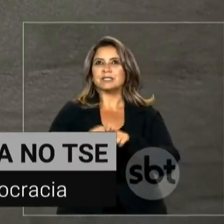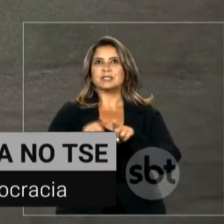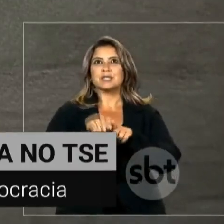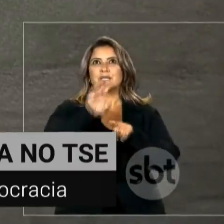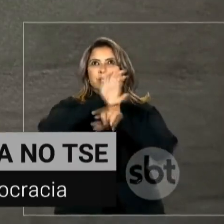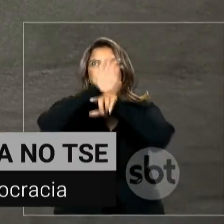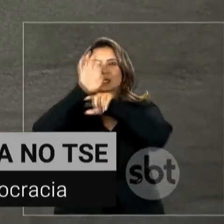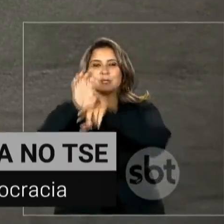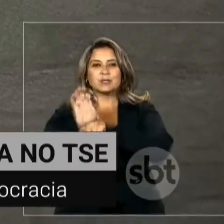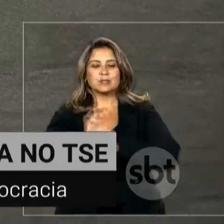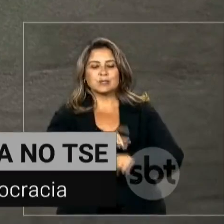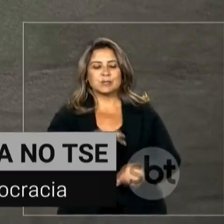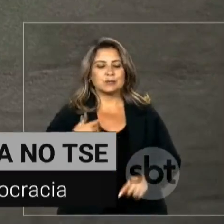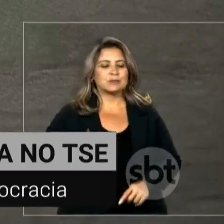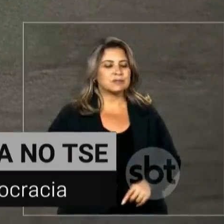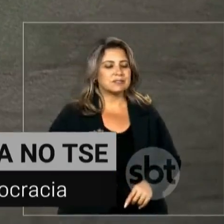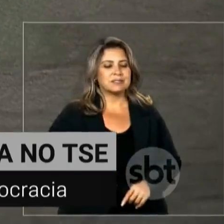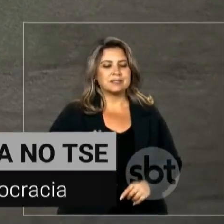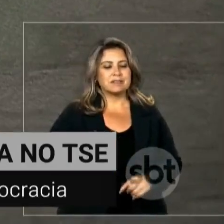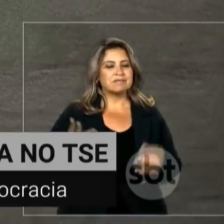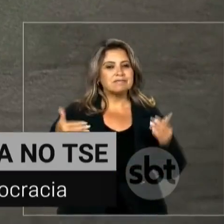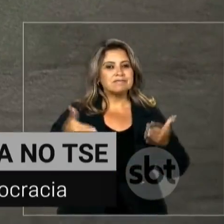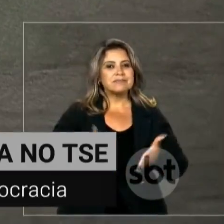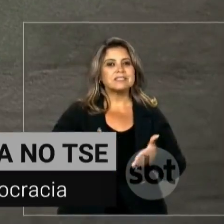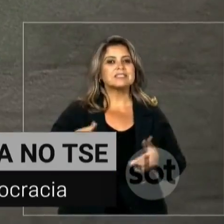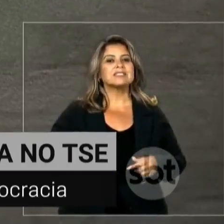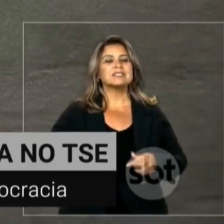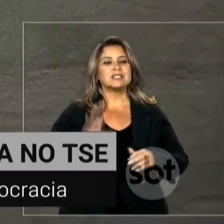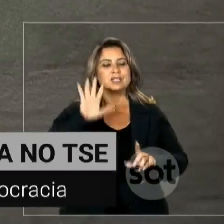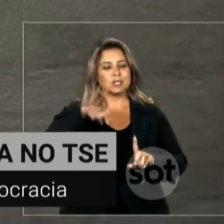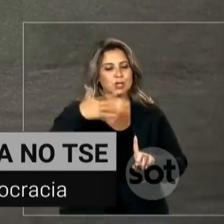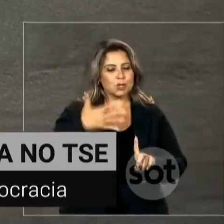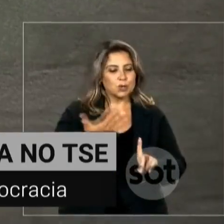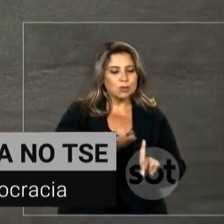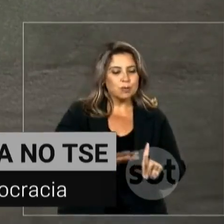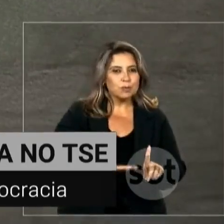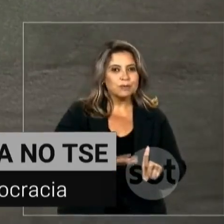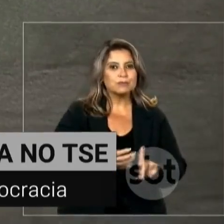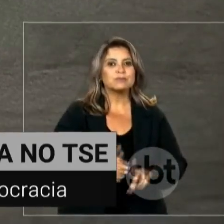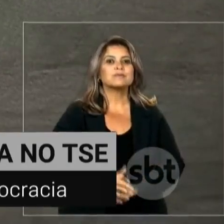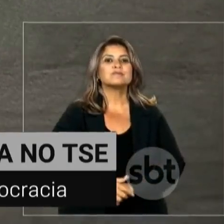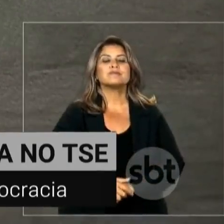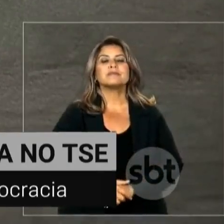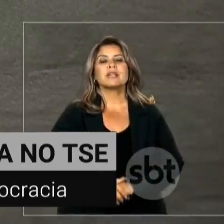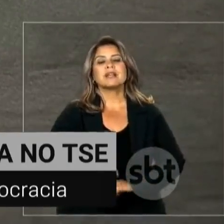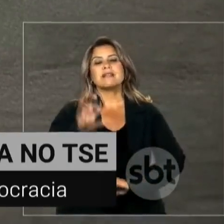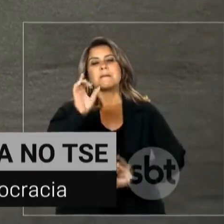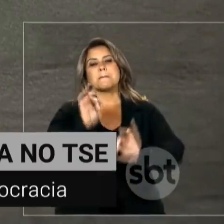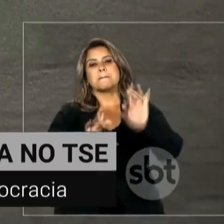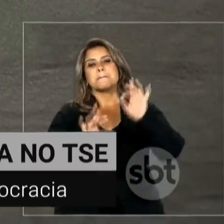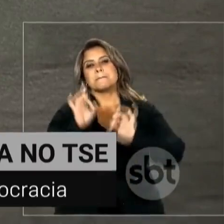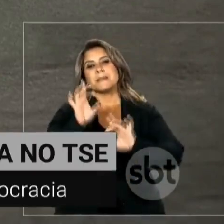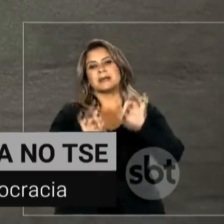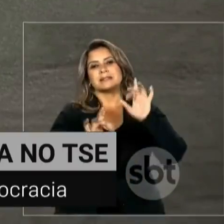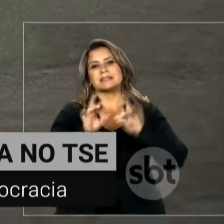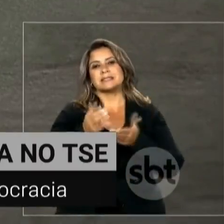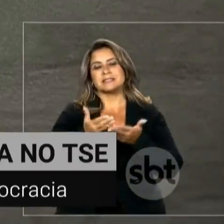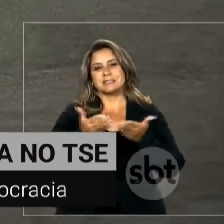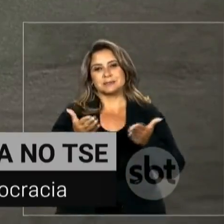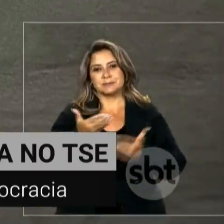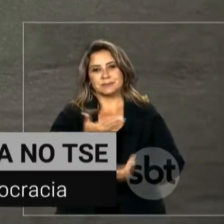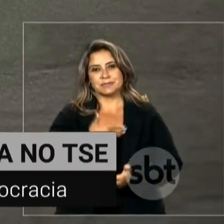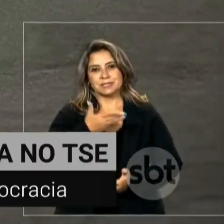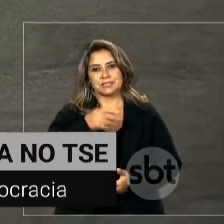de oportunidades e o restabelecimento da dignidade das pessoas. E que, neste sentido, ele enaltece os programas sociais que estão